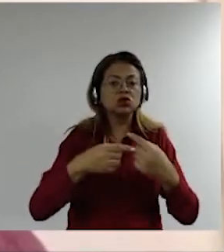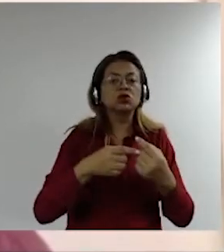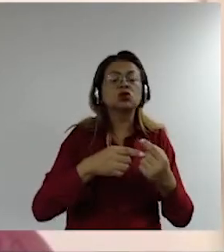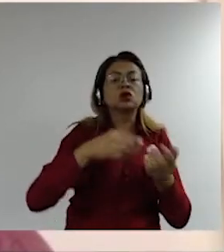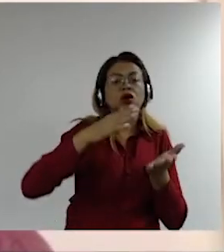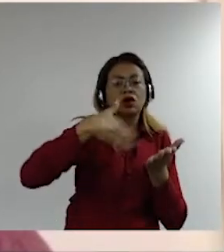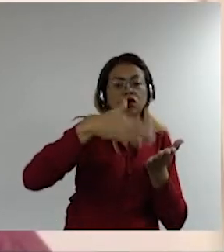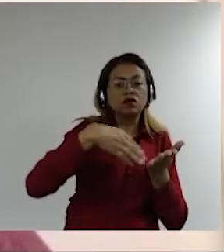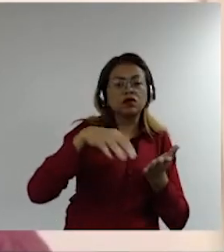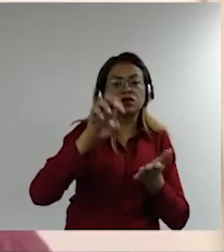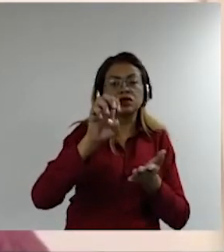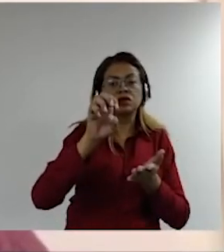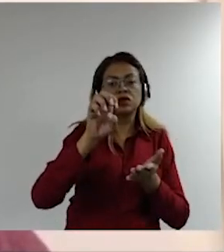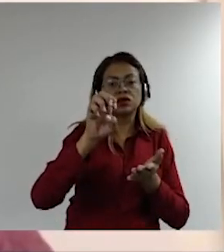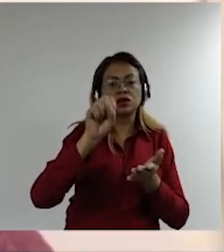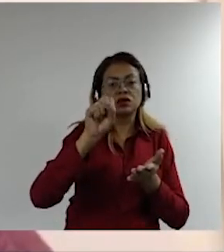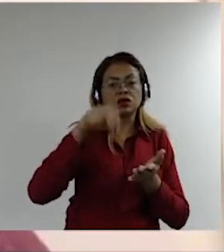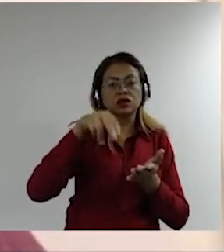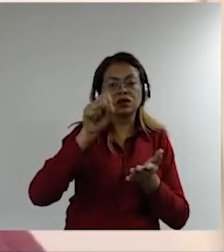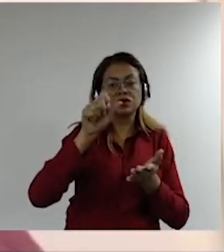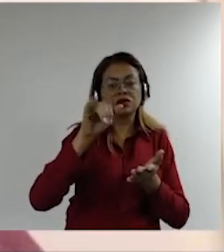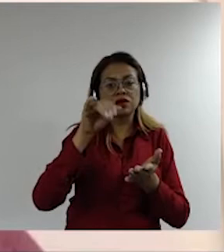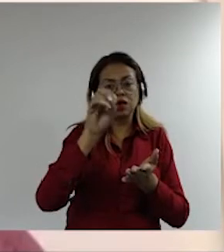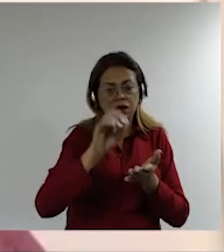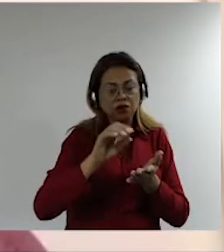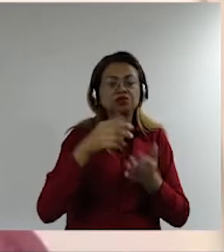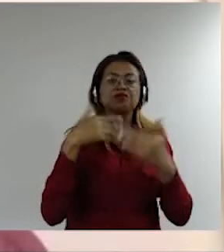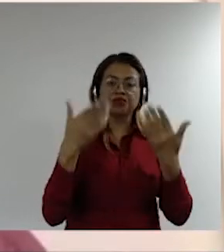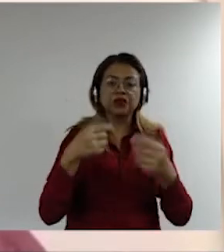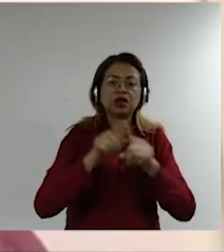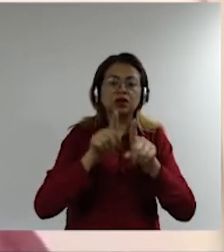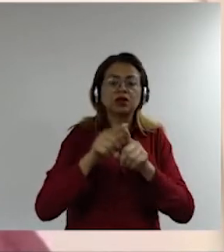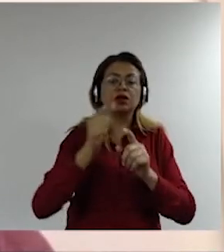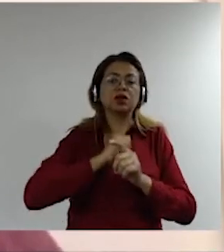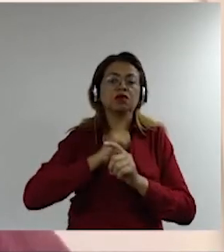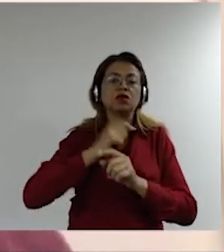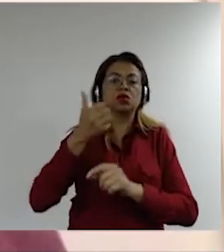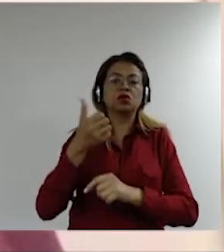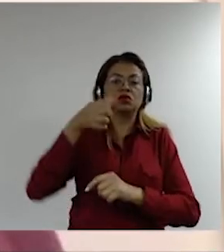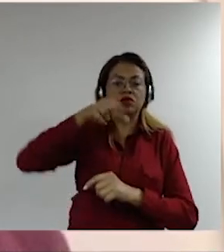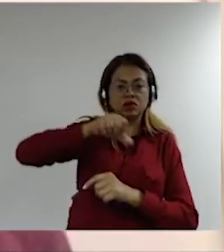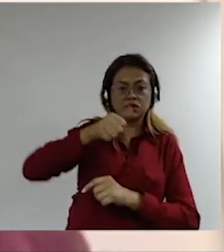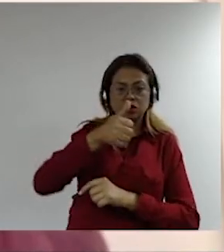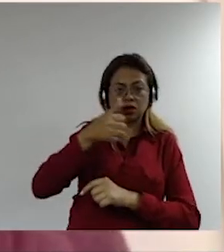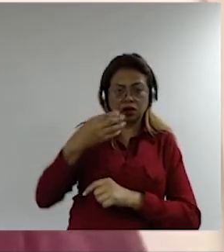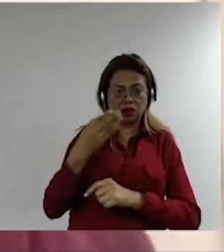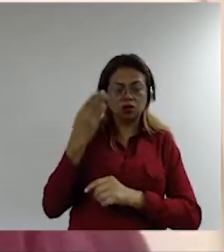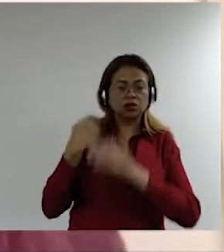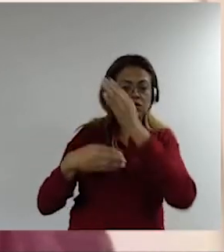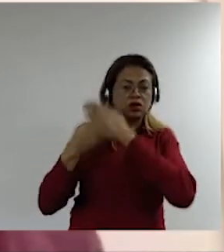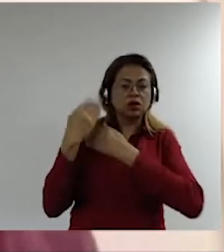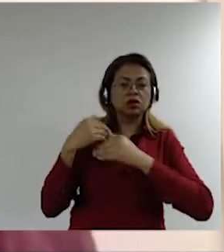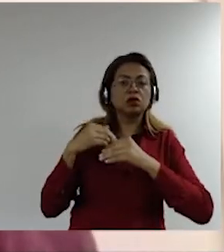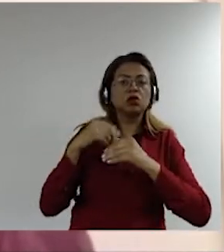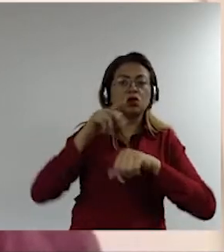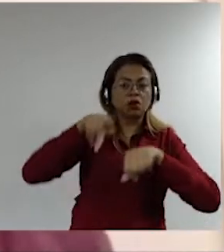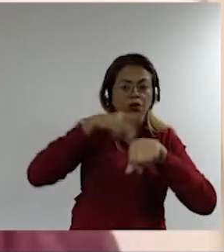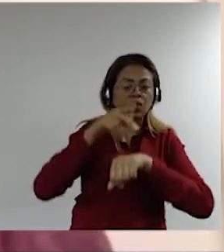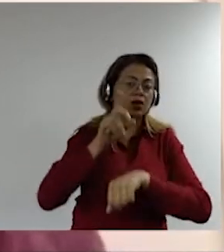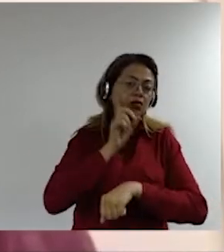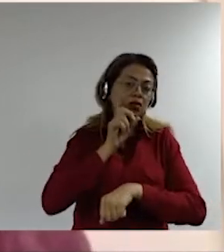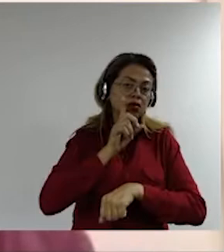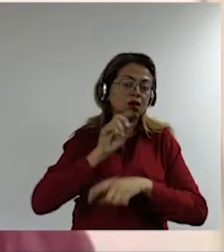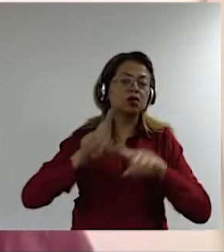mês. Houve, em 1914, uma pandemia muito violenta nos Estados Unidos, que suspendeu por muitos meses as escolas, e isso foi objeto de